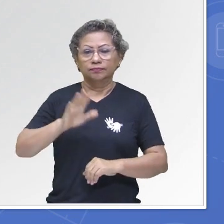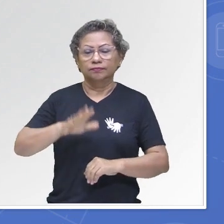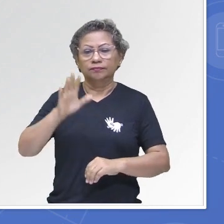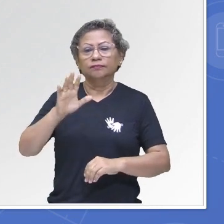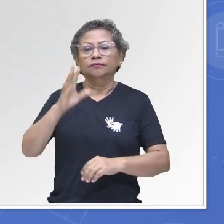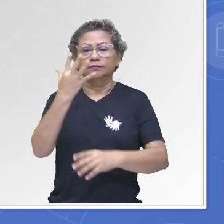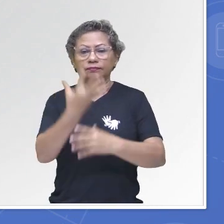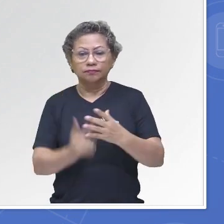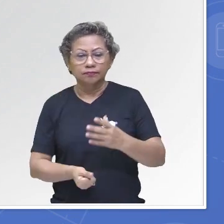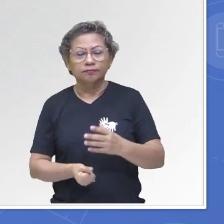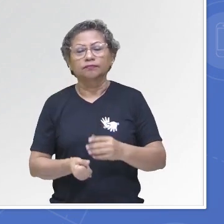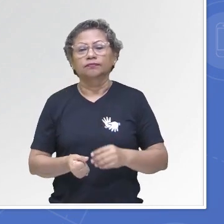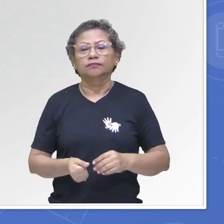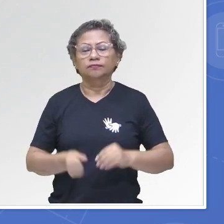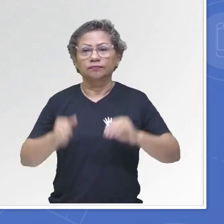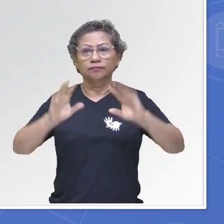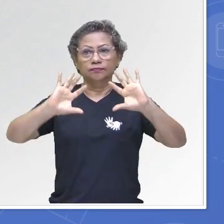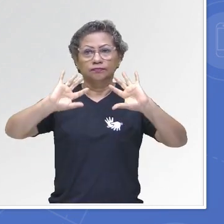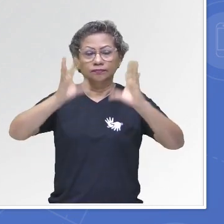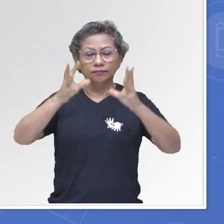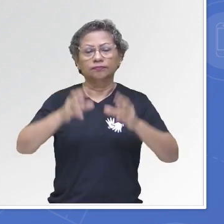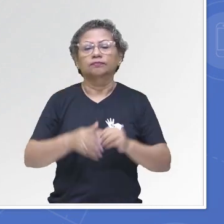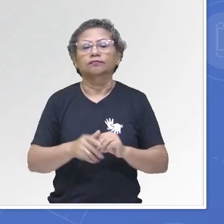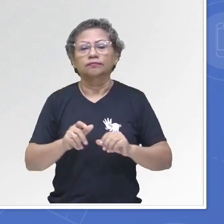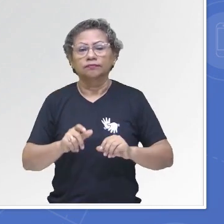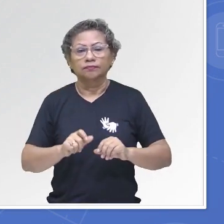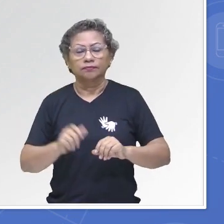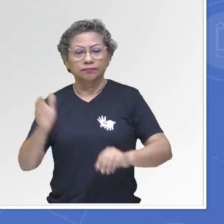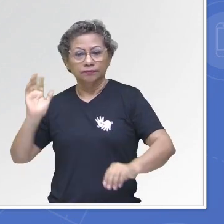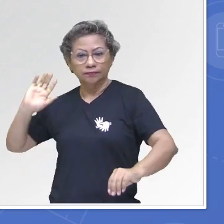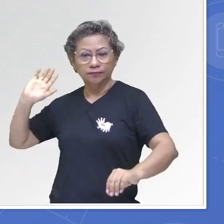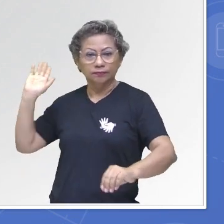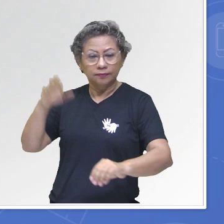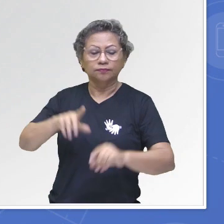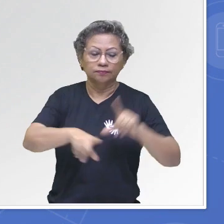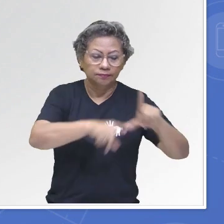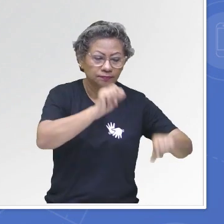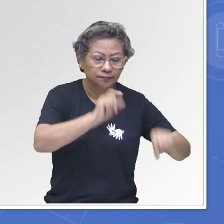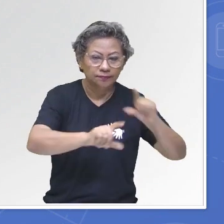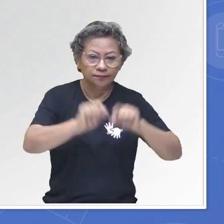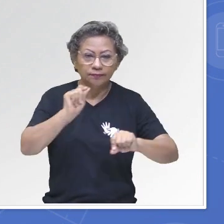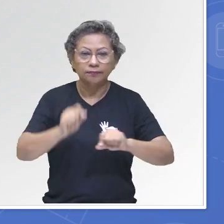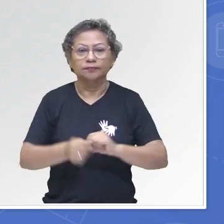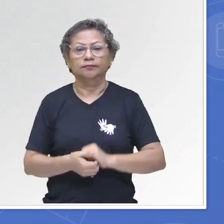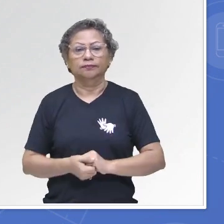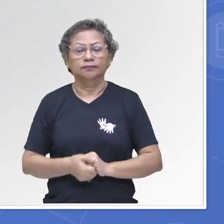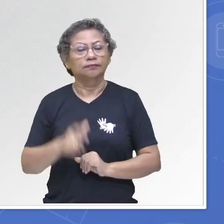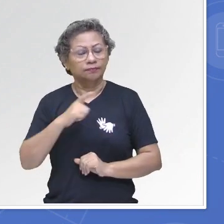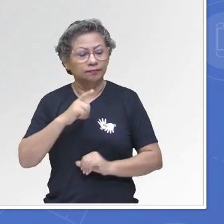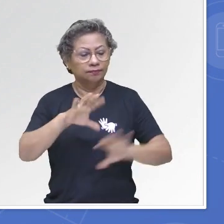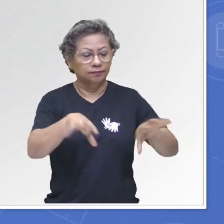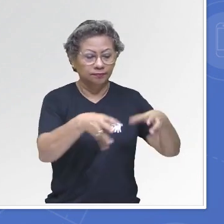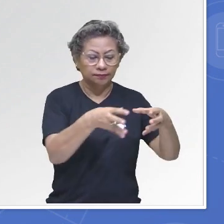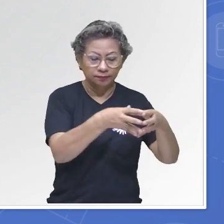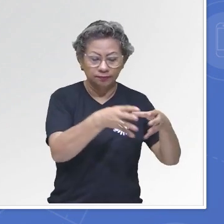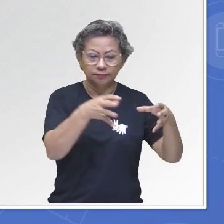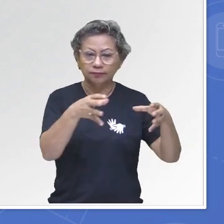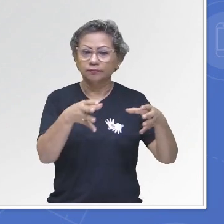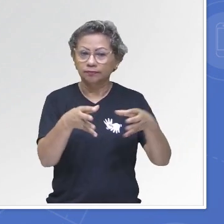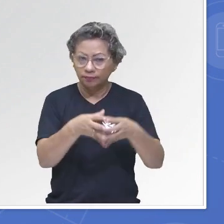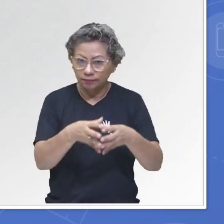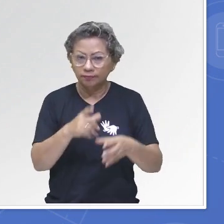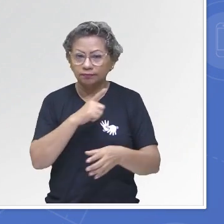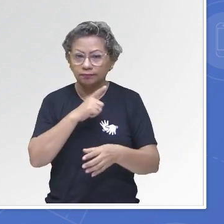Então, foi selecionado esses 3 atletas das equipes, tá? Então, nós temos que entender que existem grupos, né,